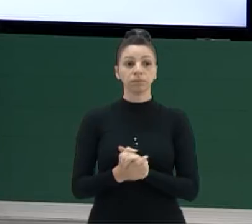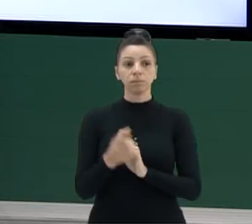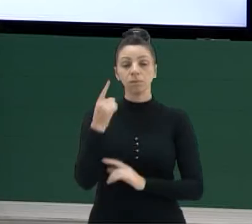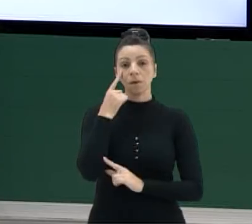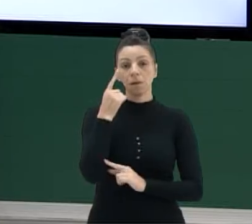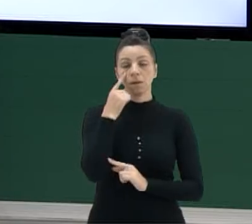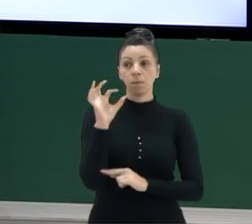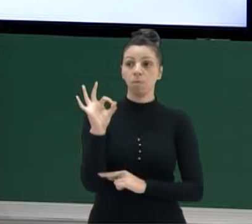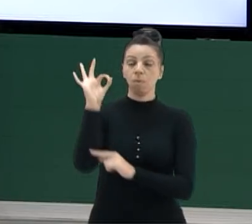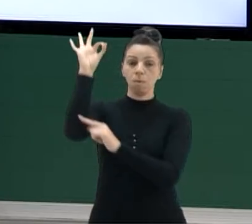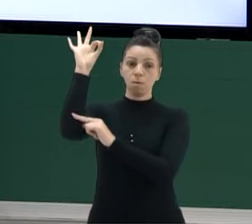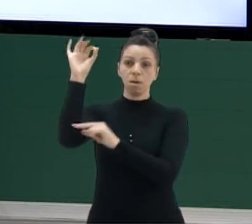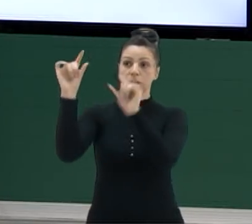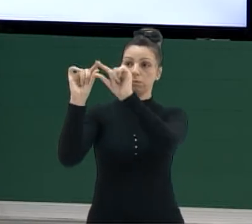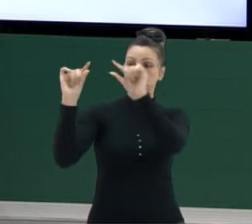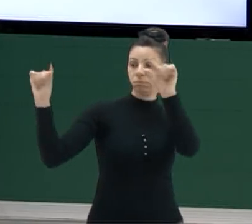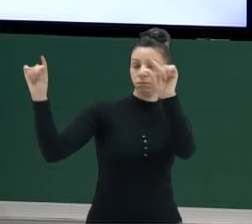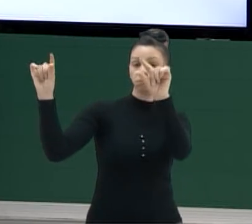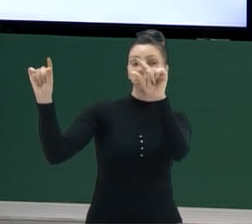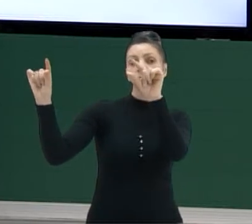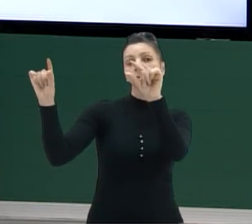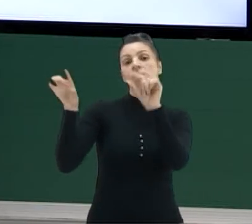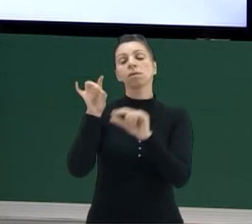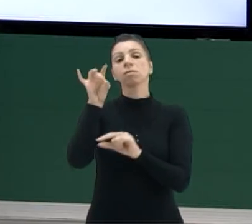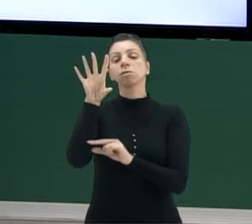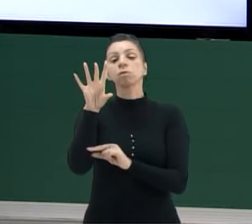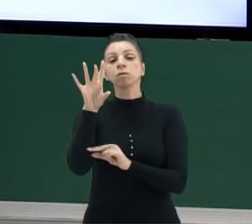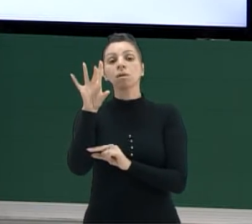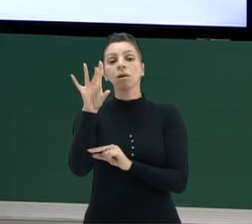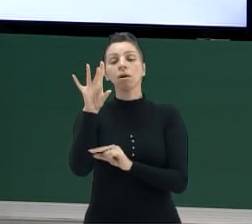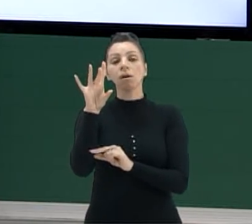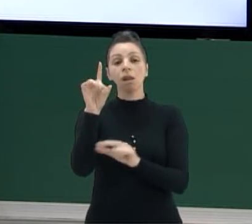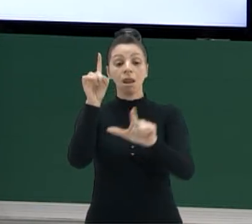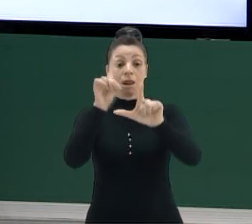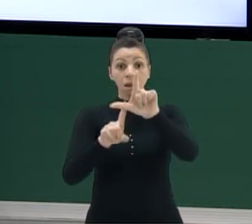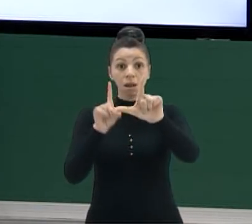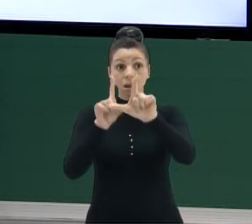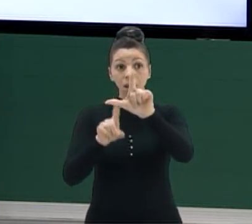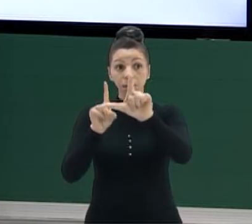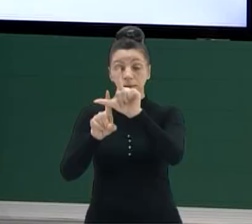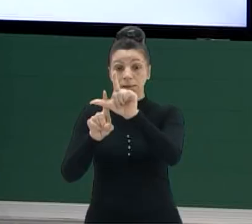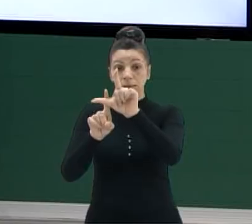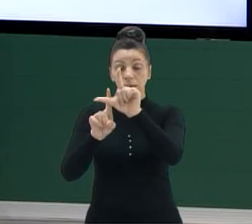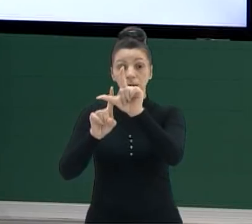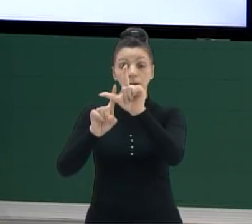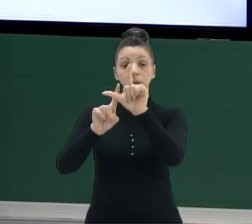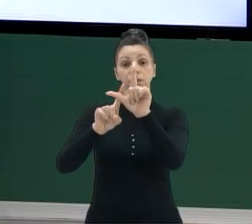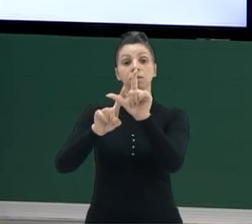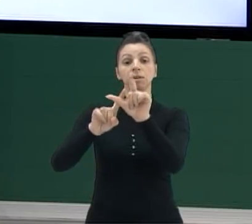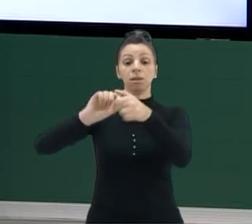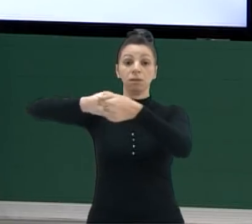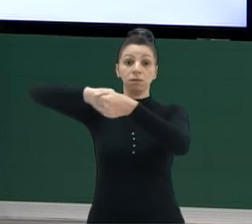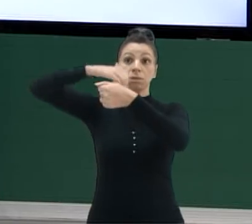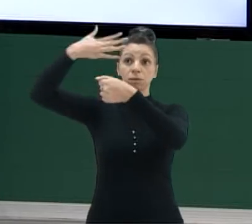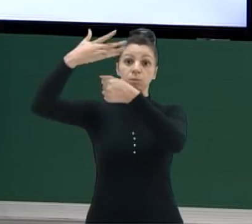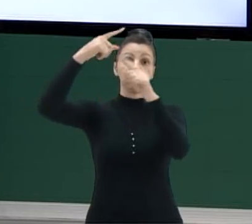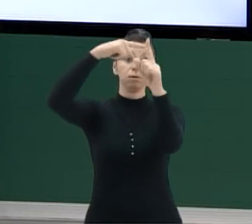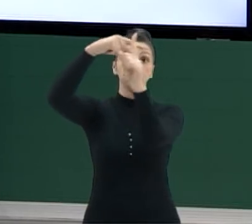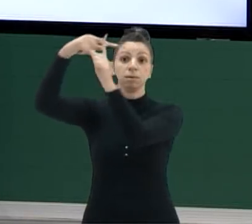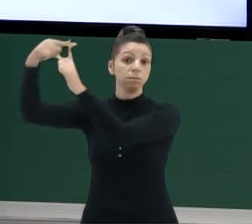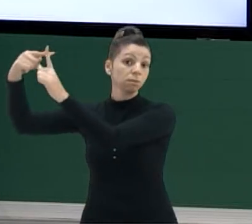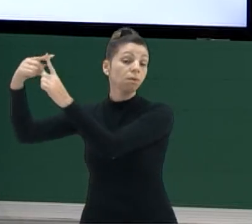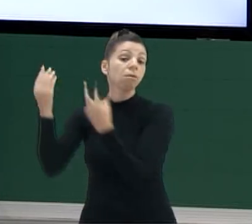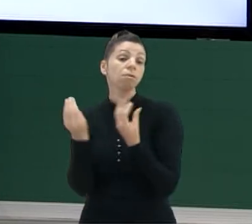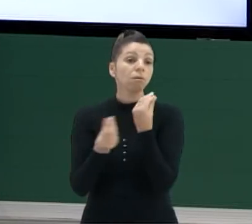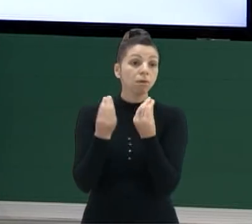x na sexta y? Se eu olhar só para as letras e somar o que eu tenho em cima delas, o que eu vou